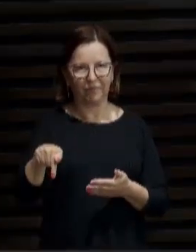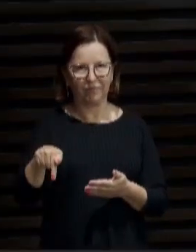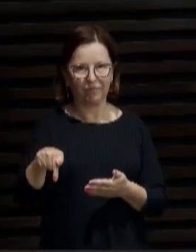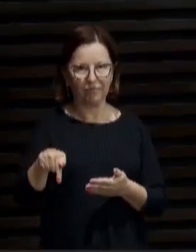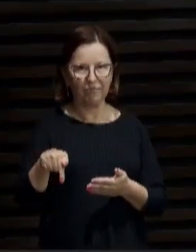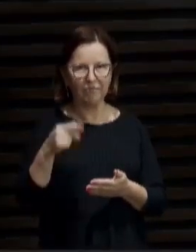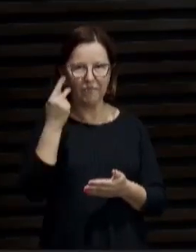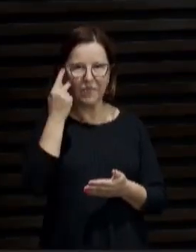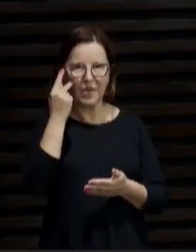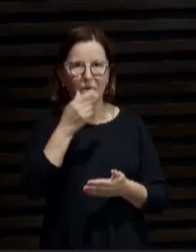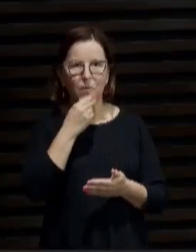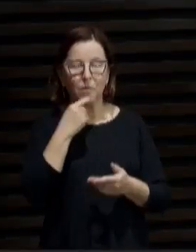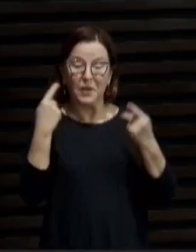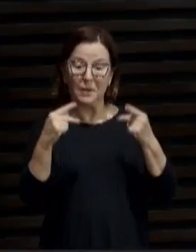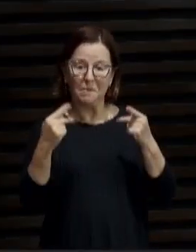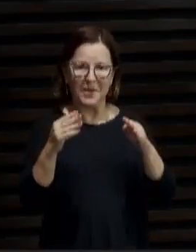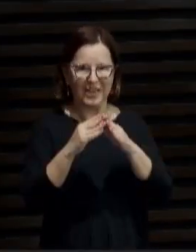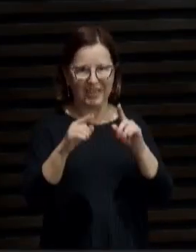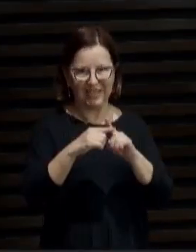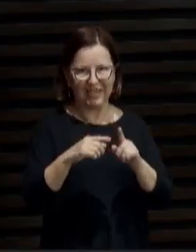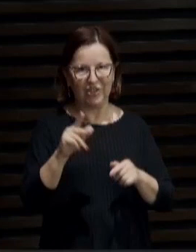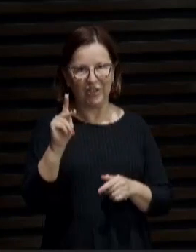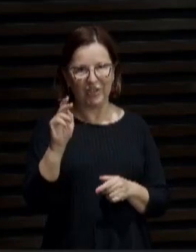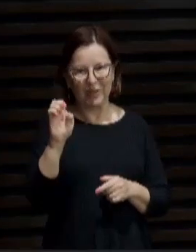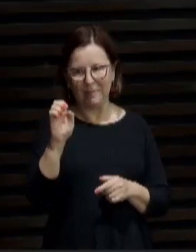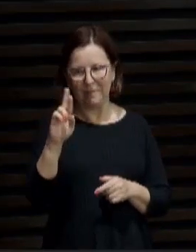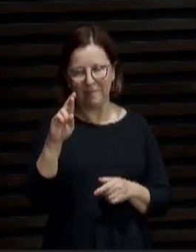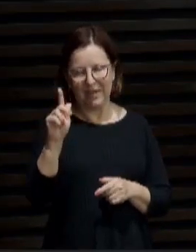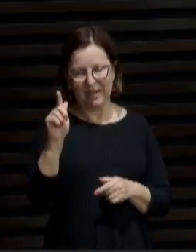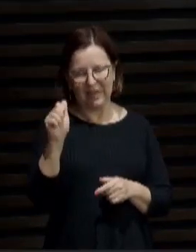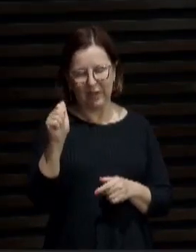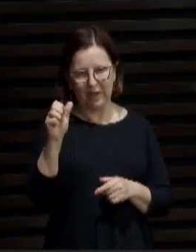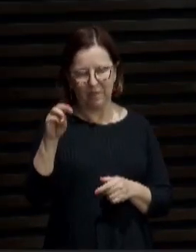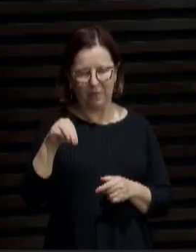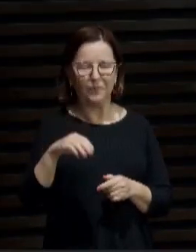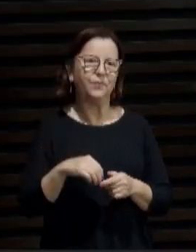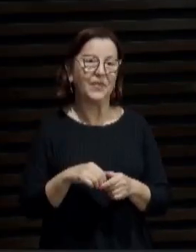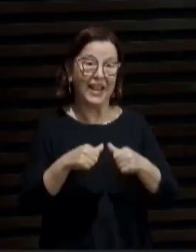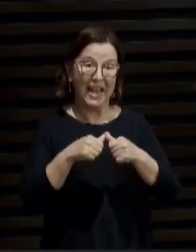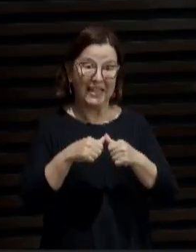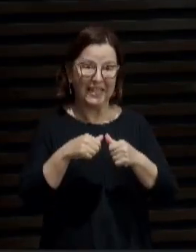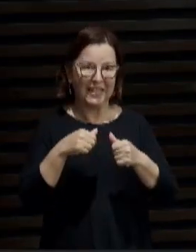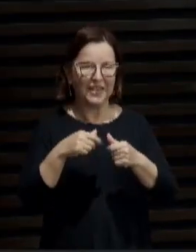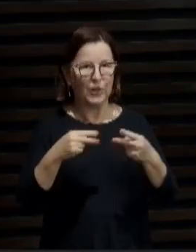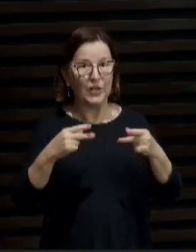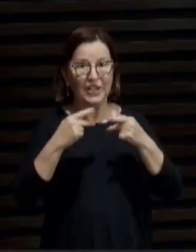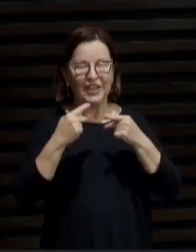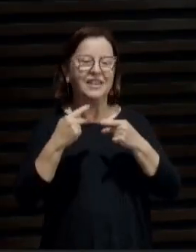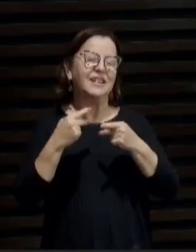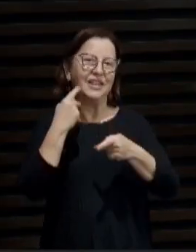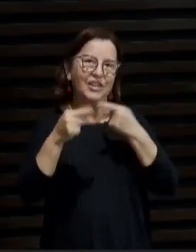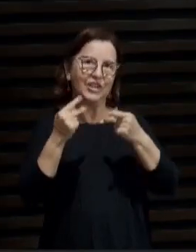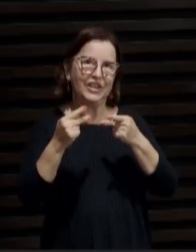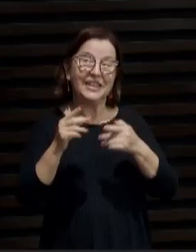da igreja em Pérgamo escreve: estas coisas diz aquele que tem a espada afiada de